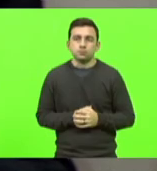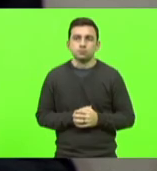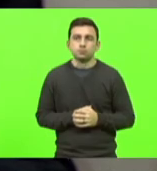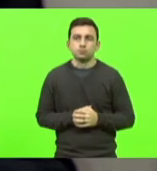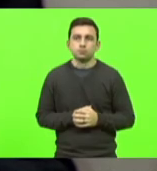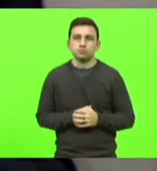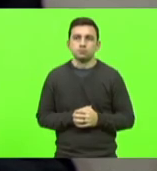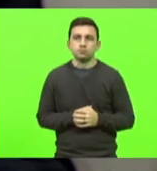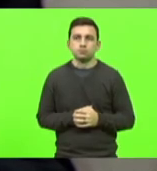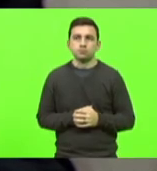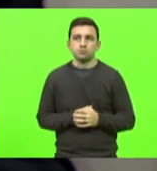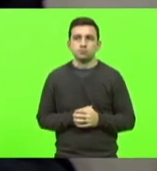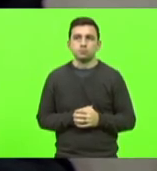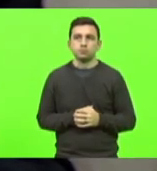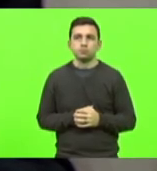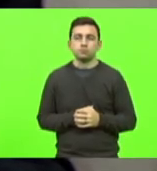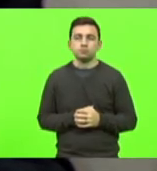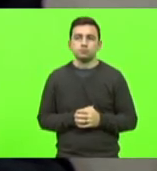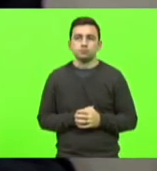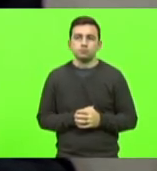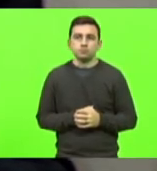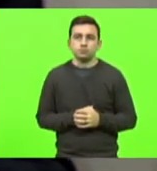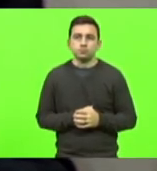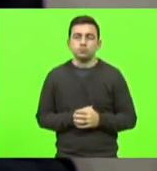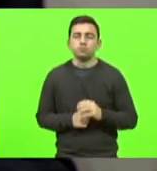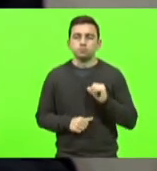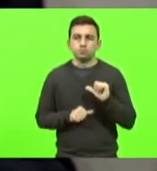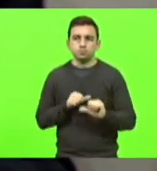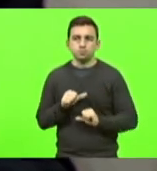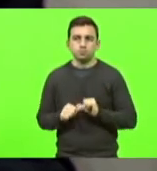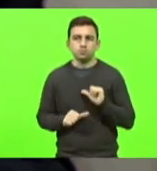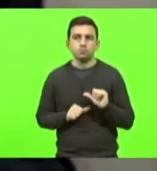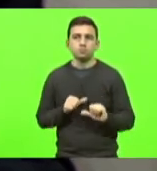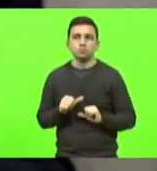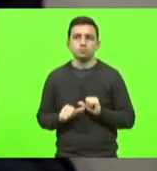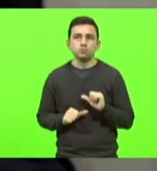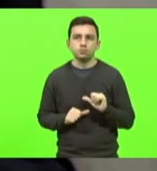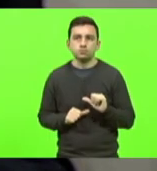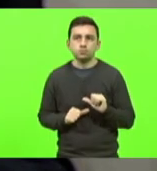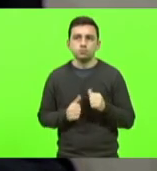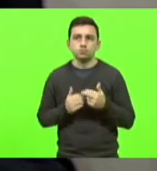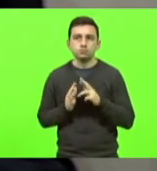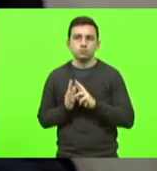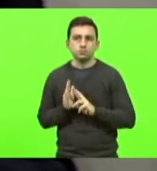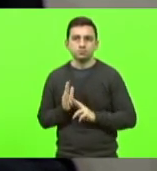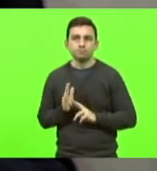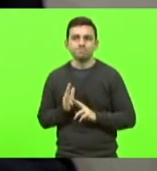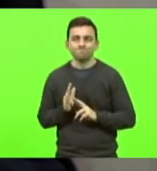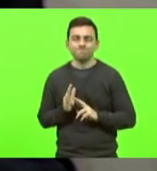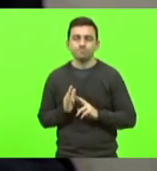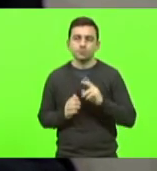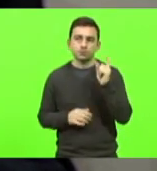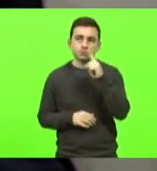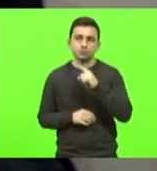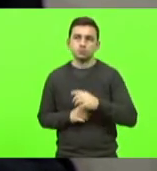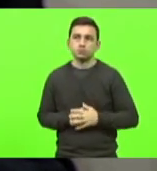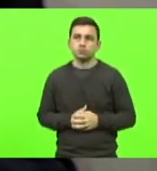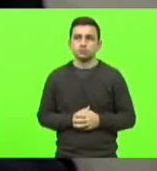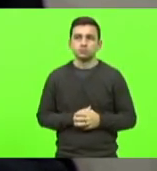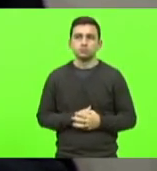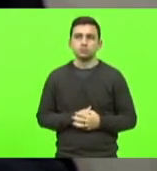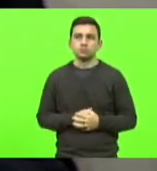E aí o que altera da redação com pouco truculenta aqui só um